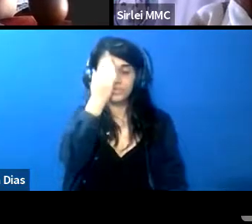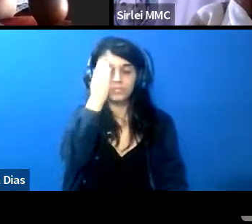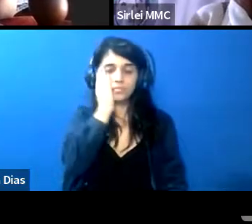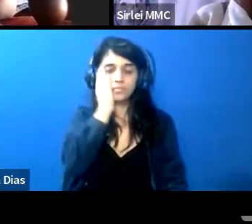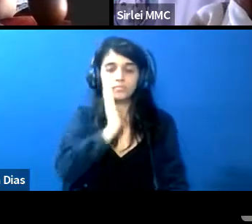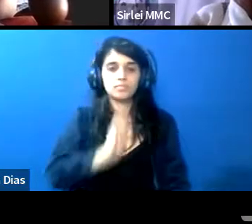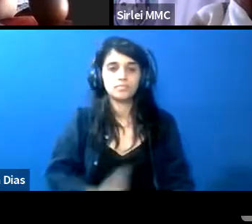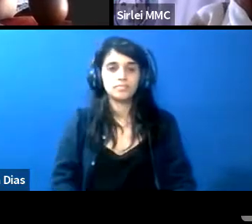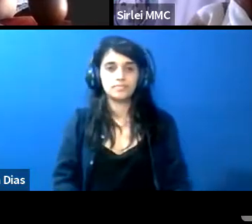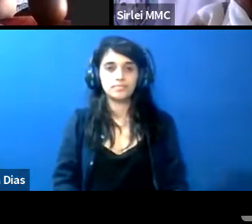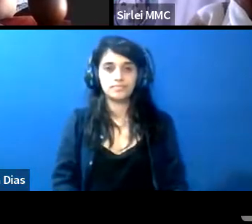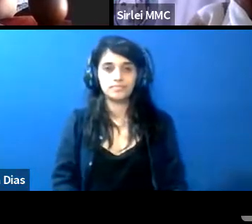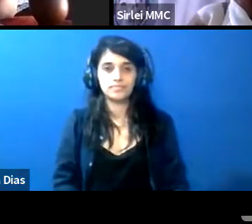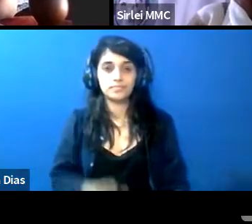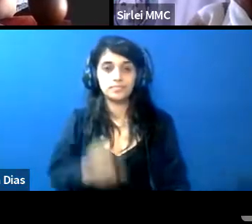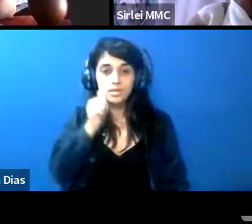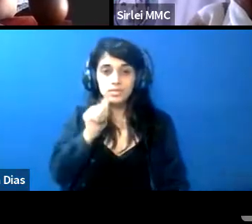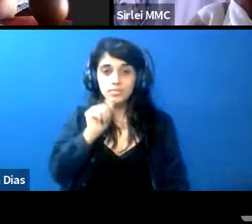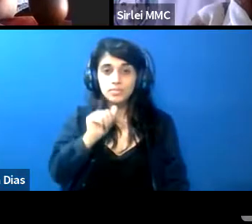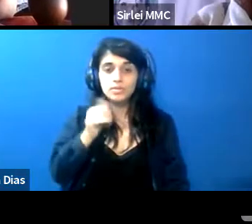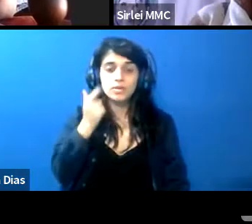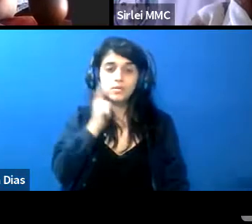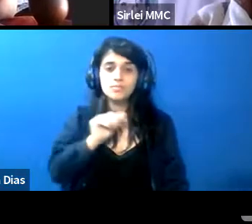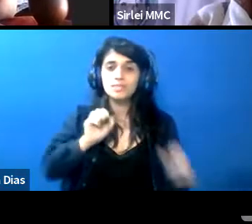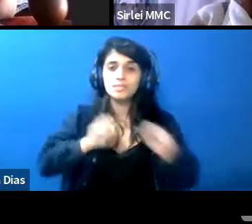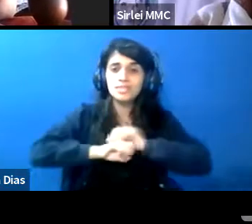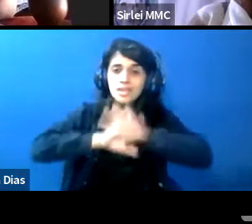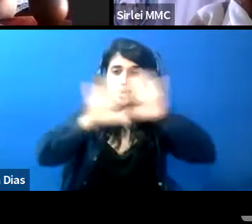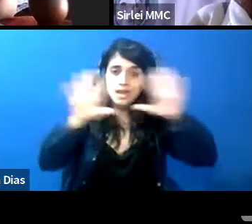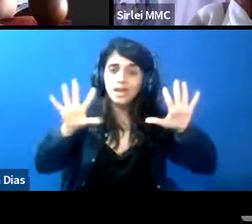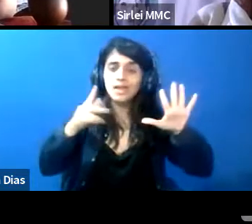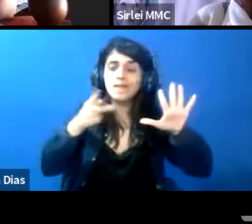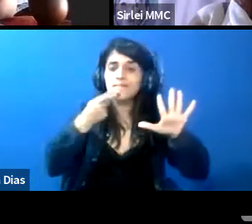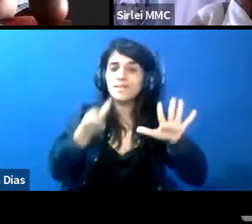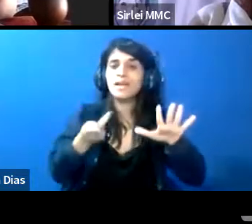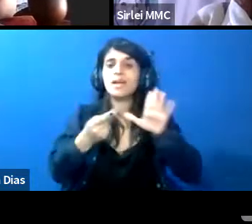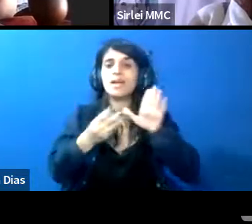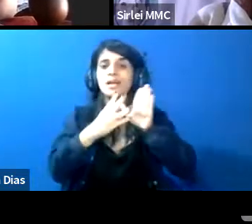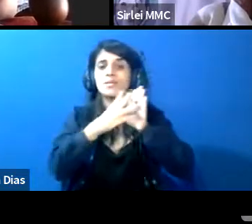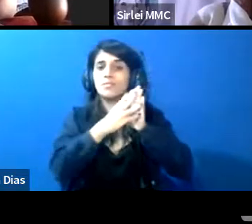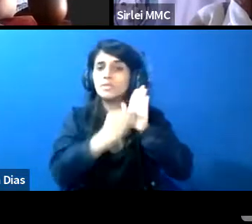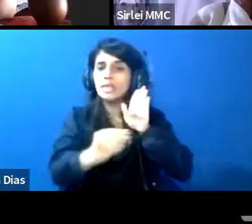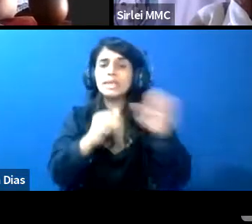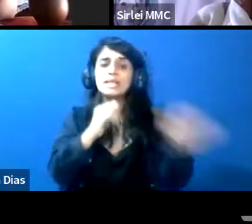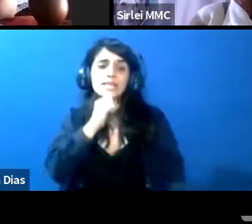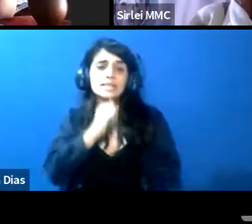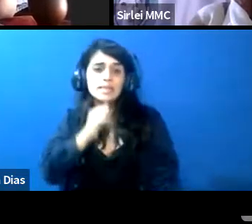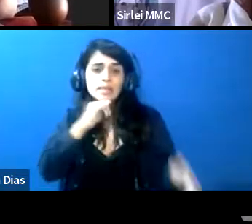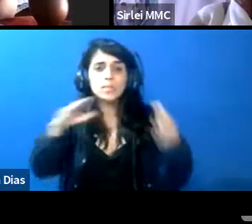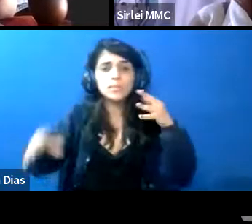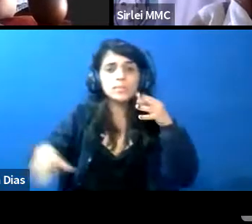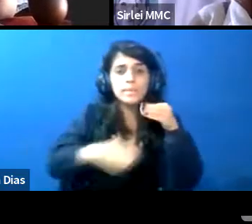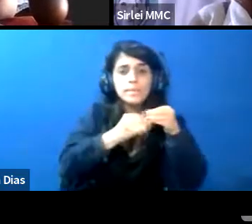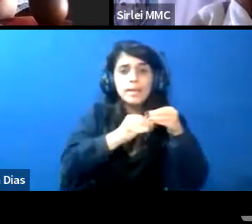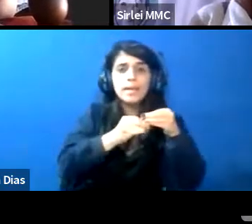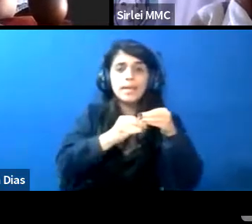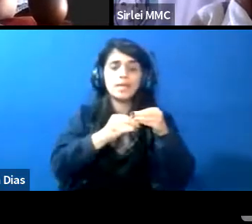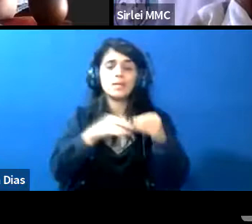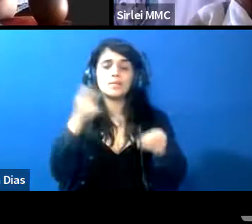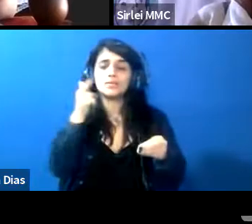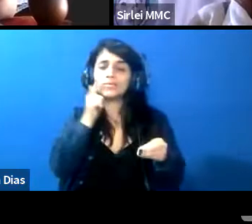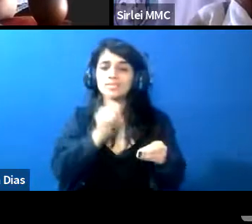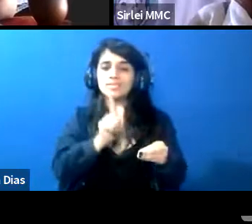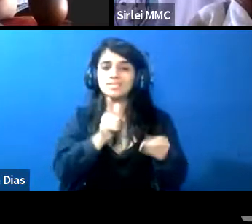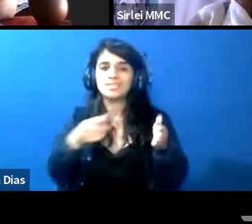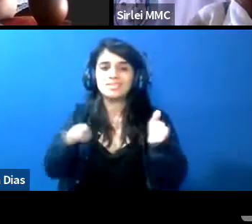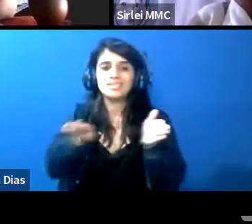mais didáticas, falam, trazem exemplos, complementam, são mais assim